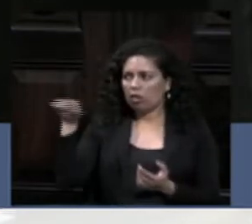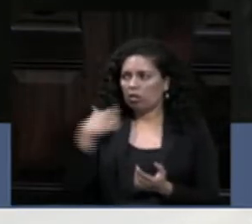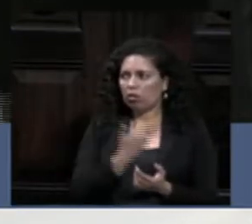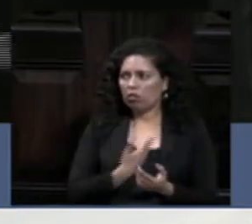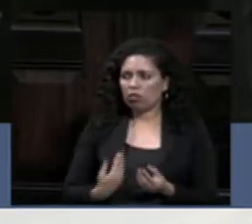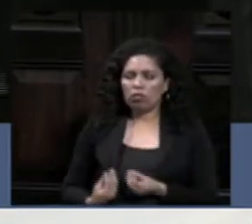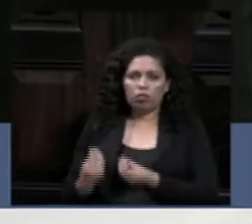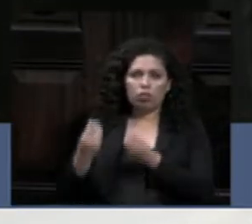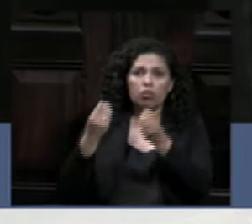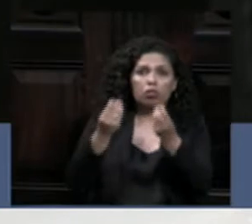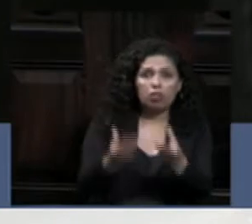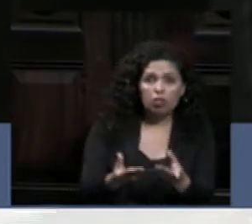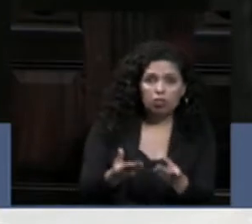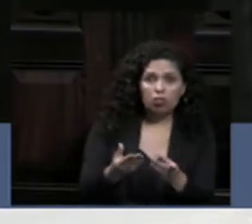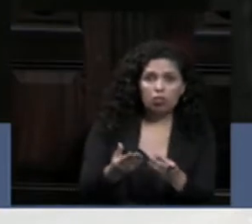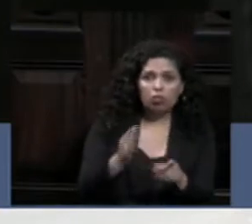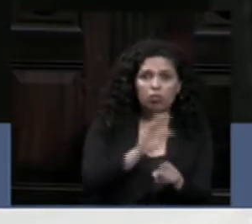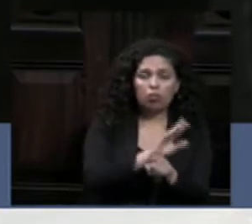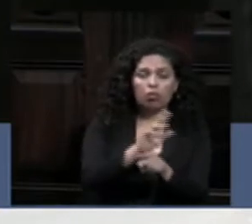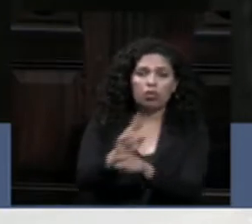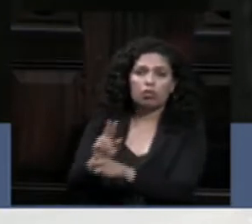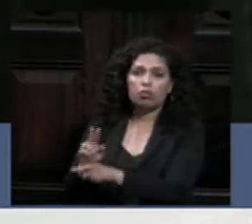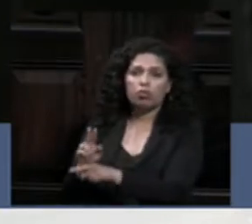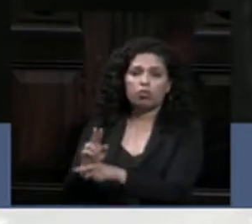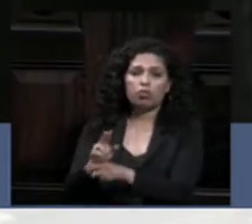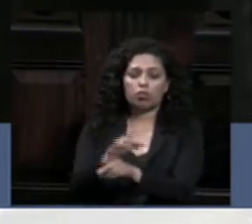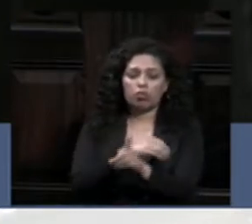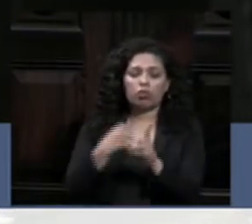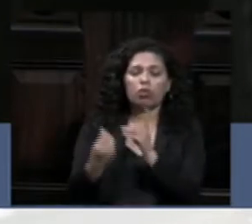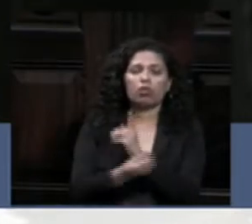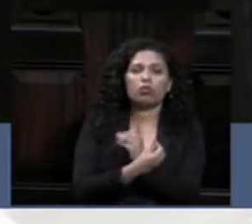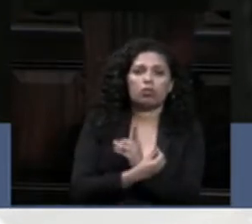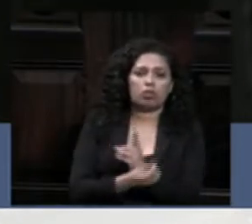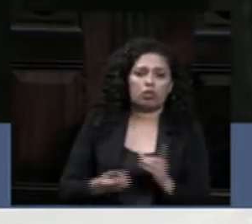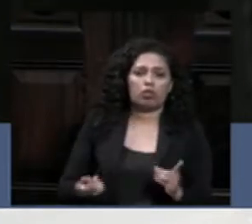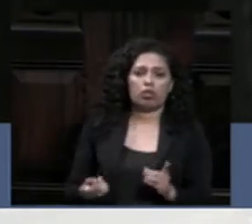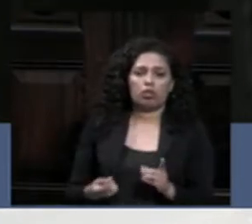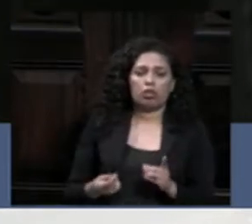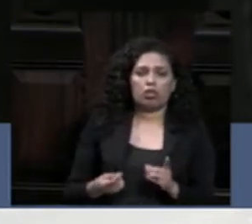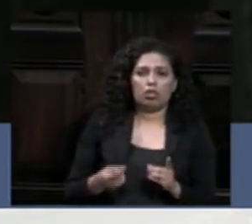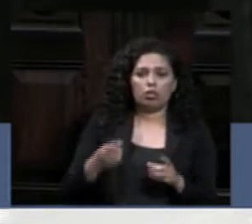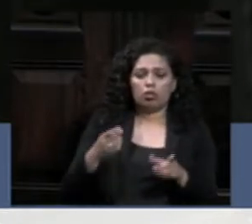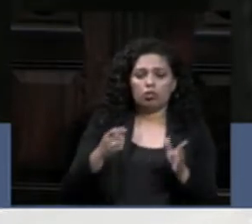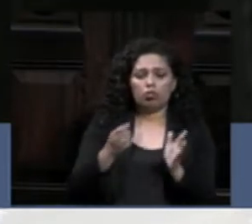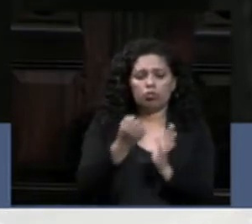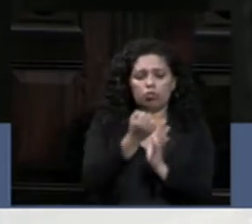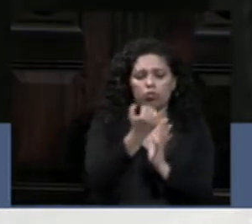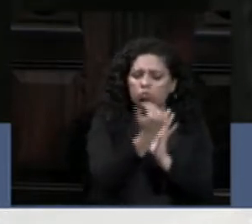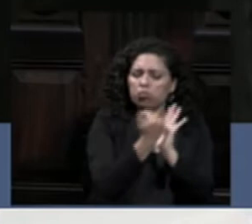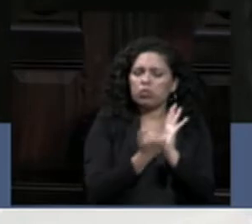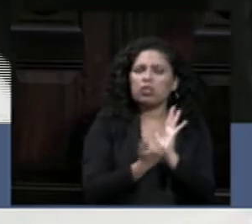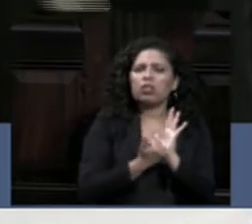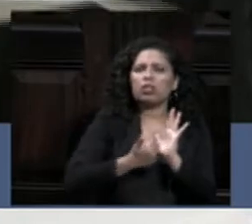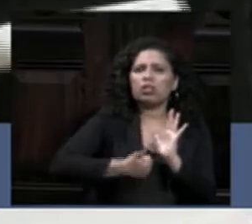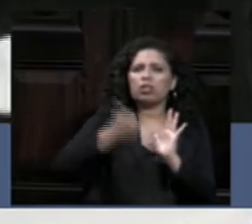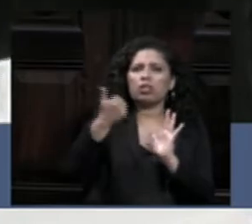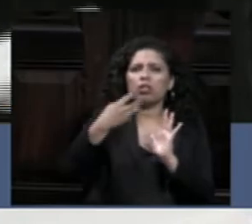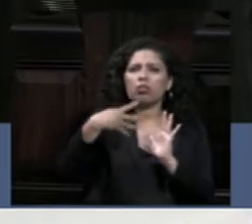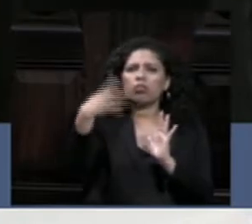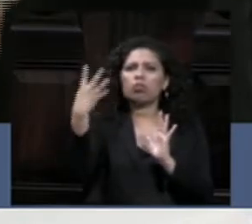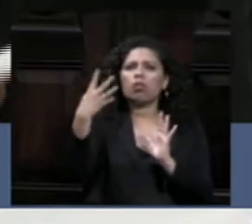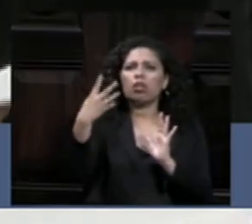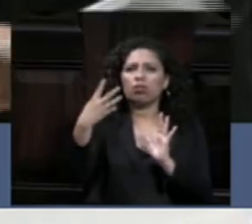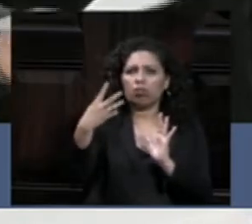0,38%. A área social está em 14º lugar de prioridade do governo do Estado. É óbvio